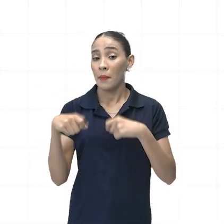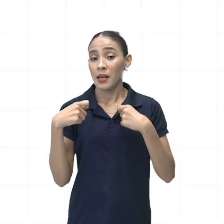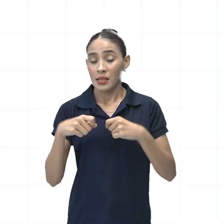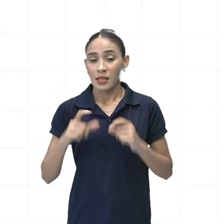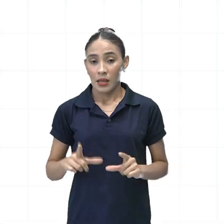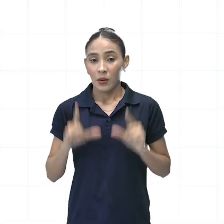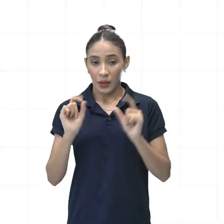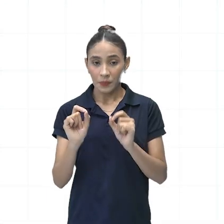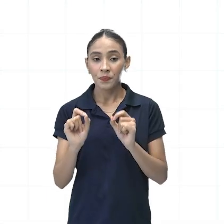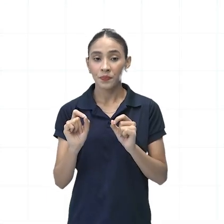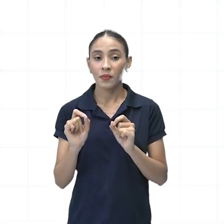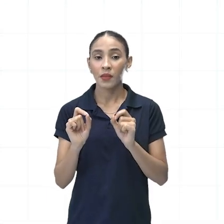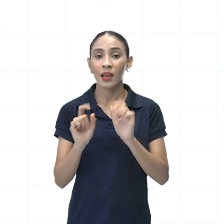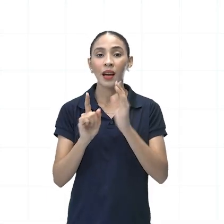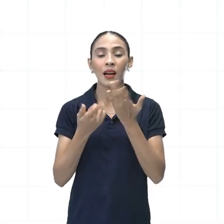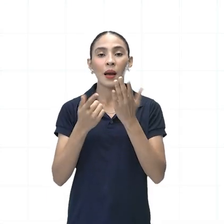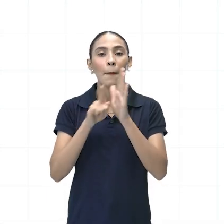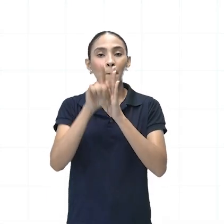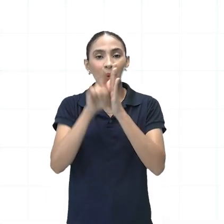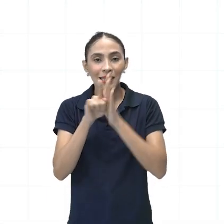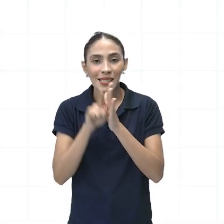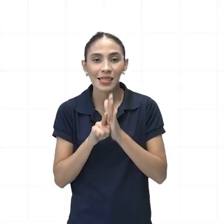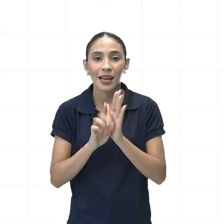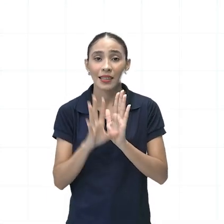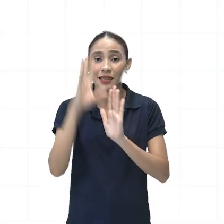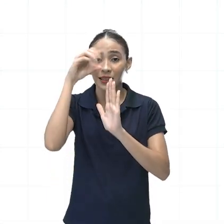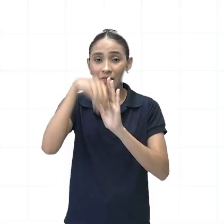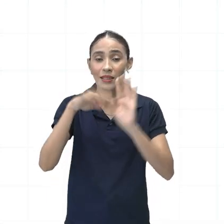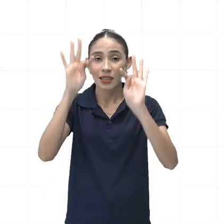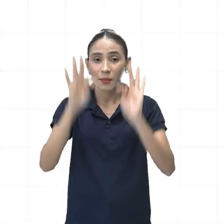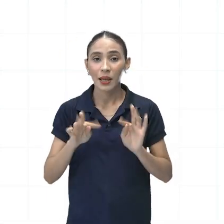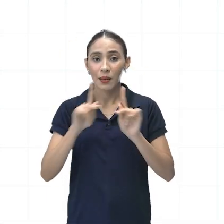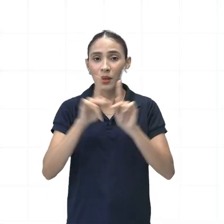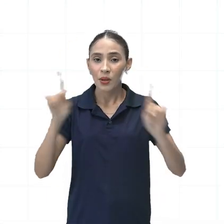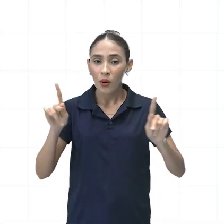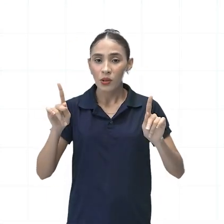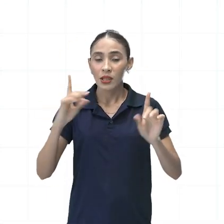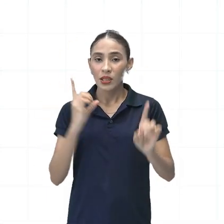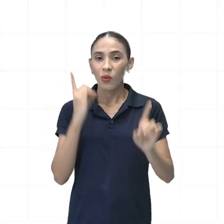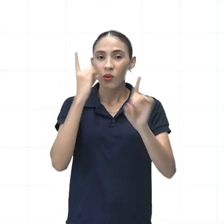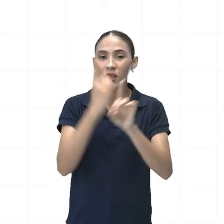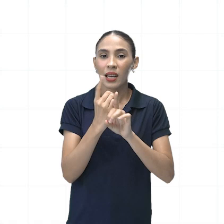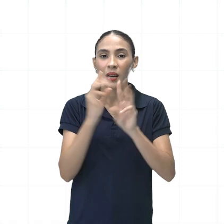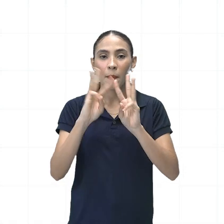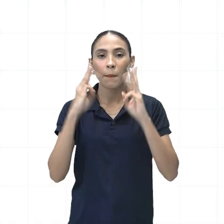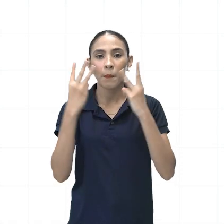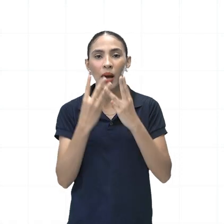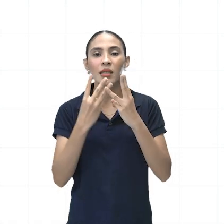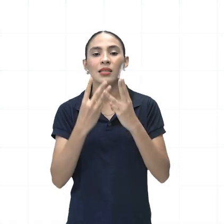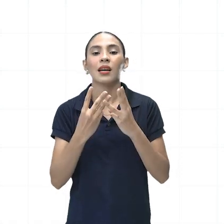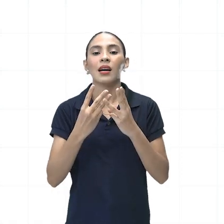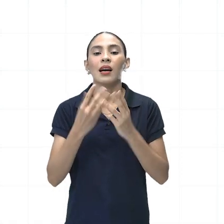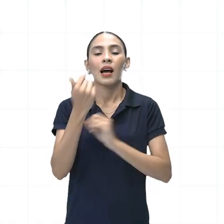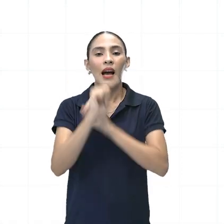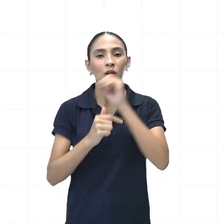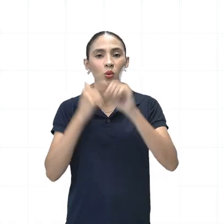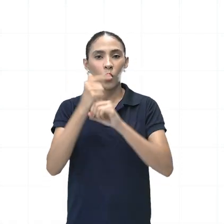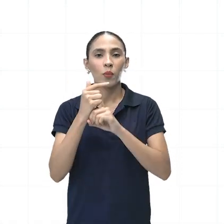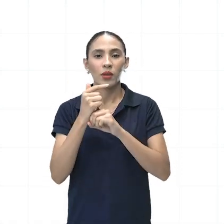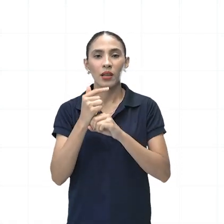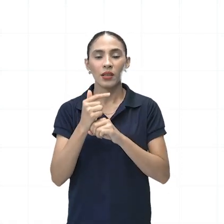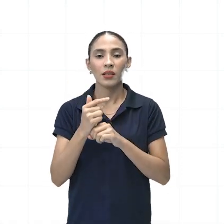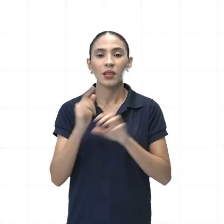precisamos consultar a tabela periódica para descobrir a massa atômica do carbono e